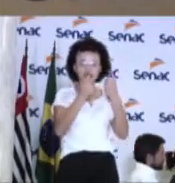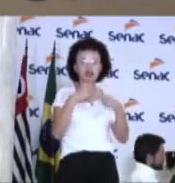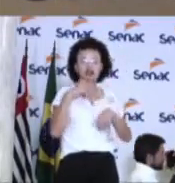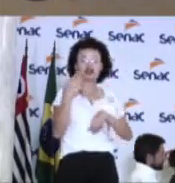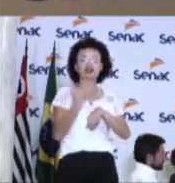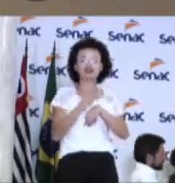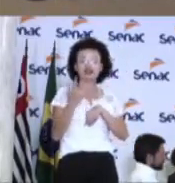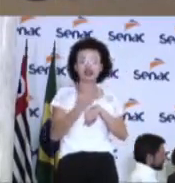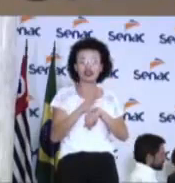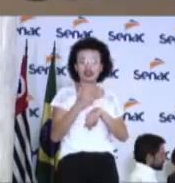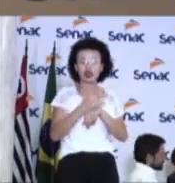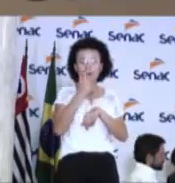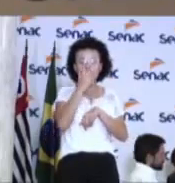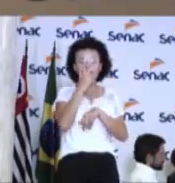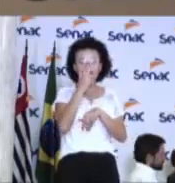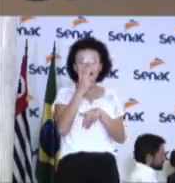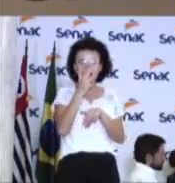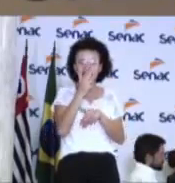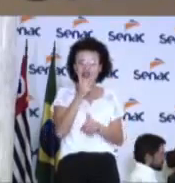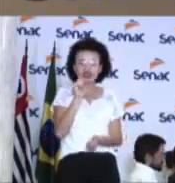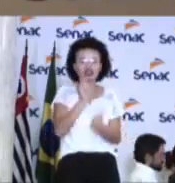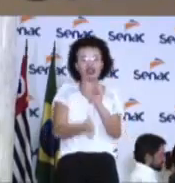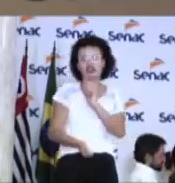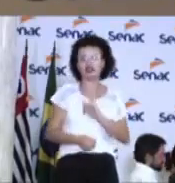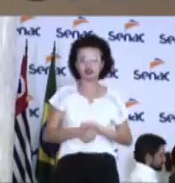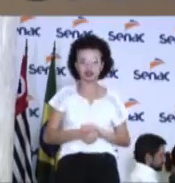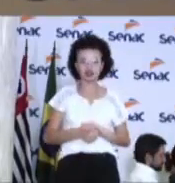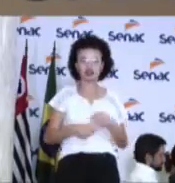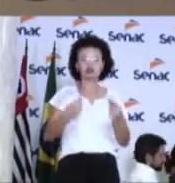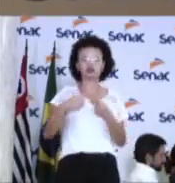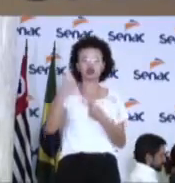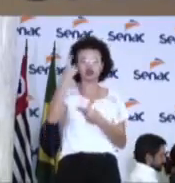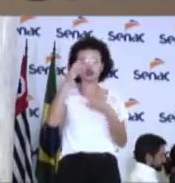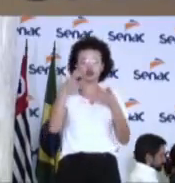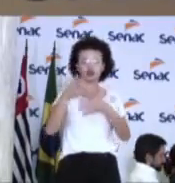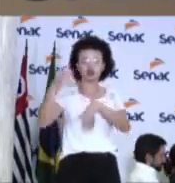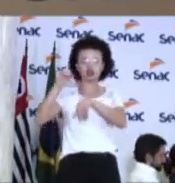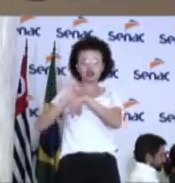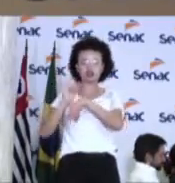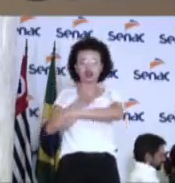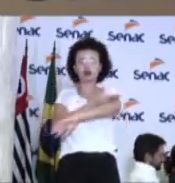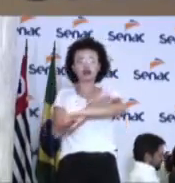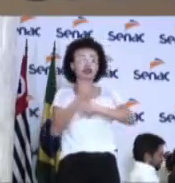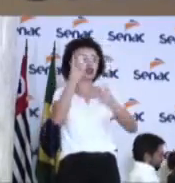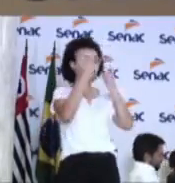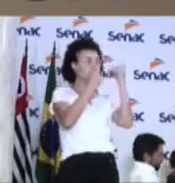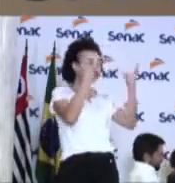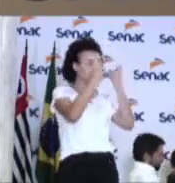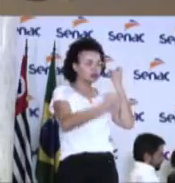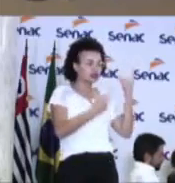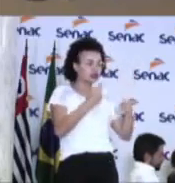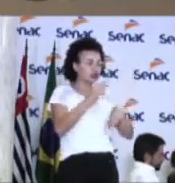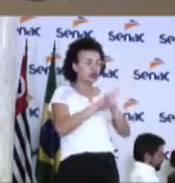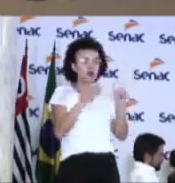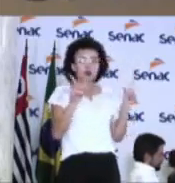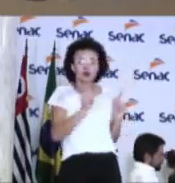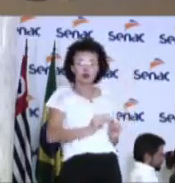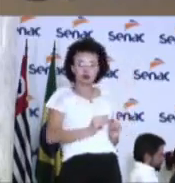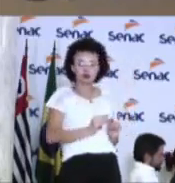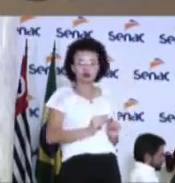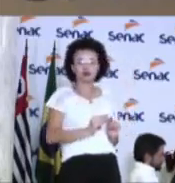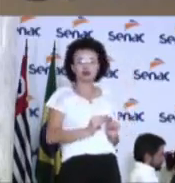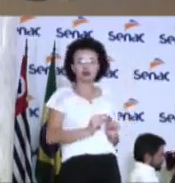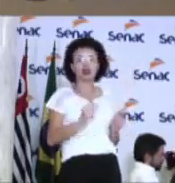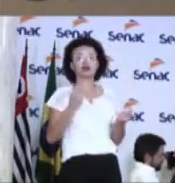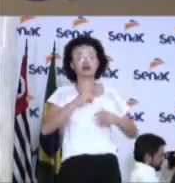de atleta olímpico, né? Porque o criativo de agência, ele está acostumado a gerar muitas ideias em muito pouco tempo e tem